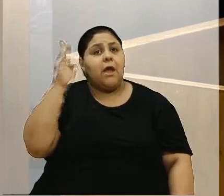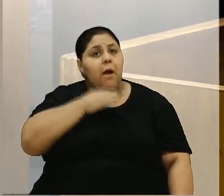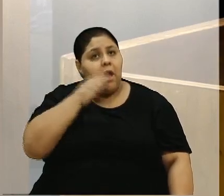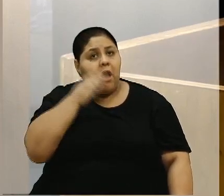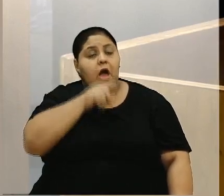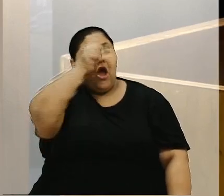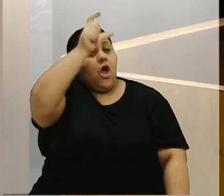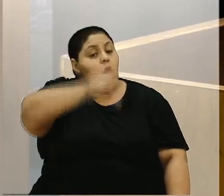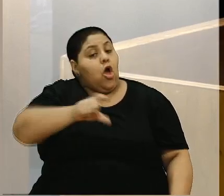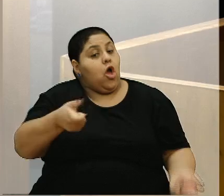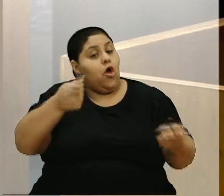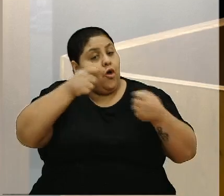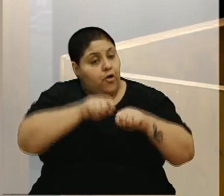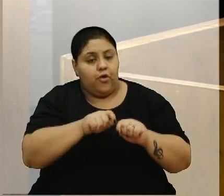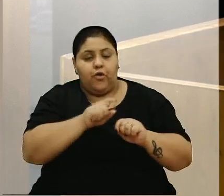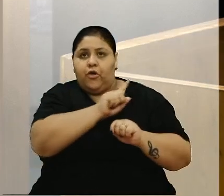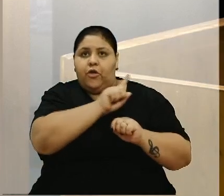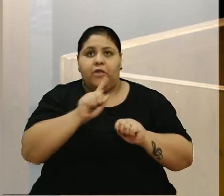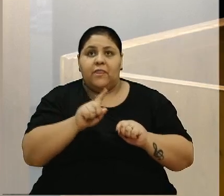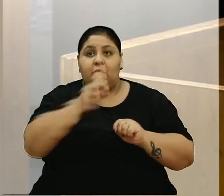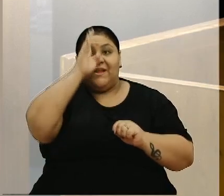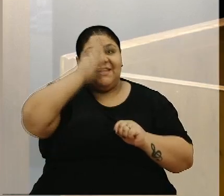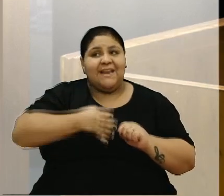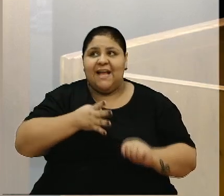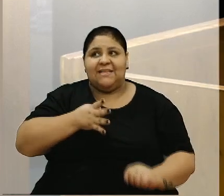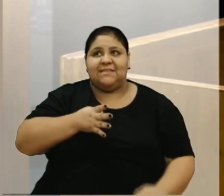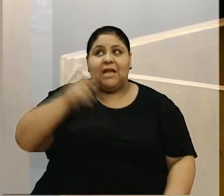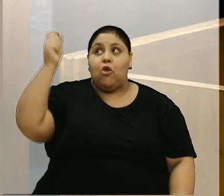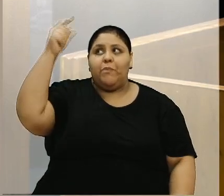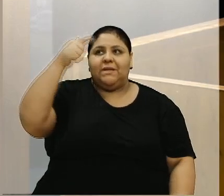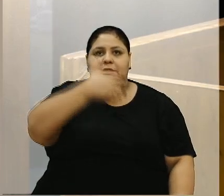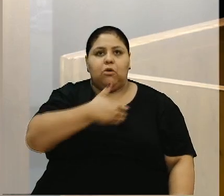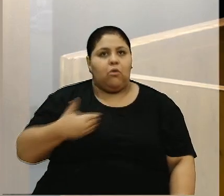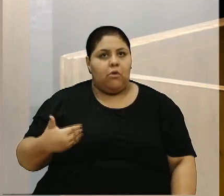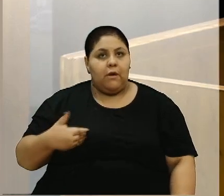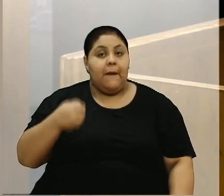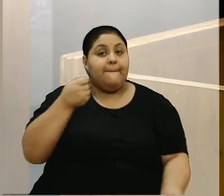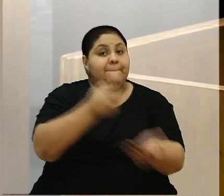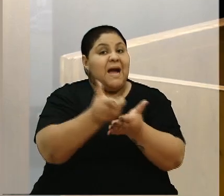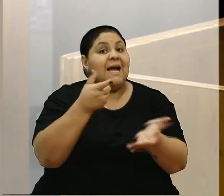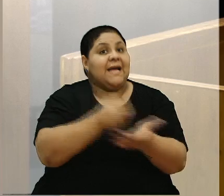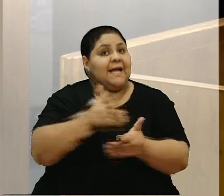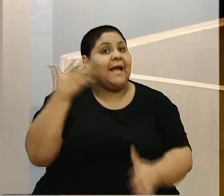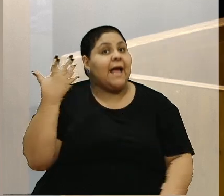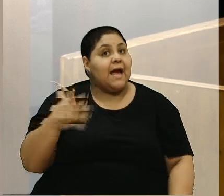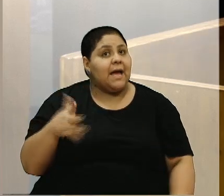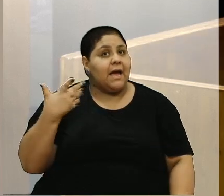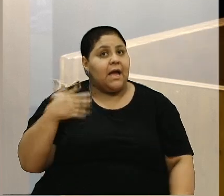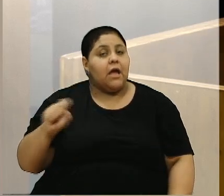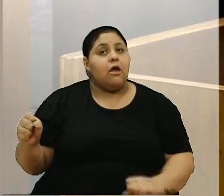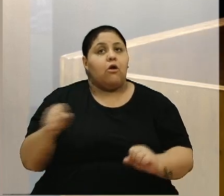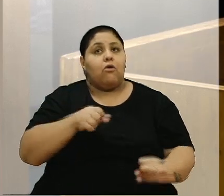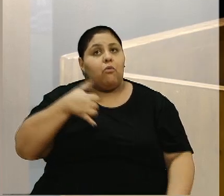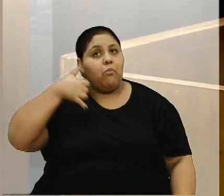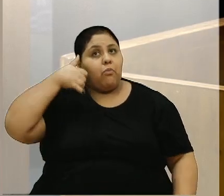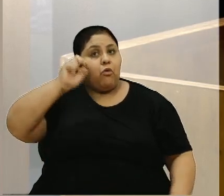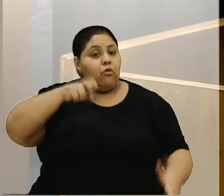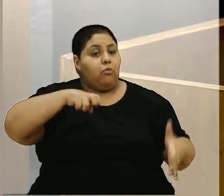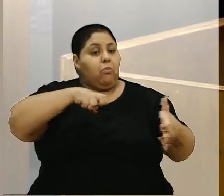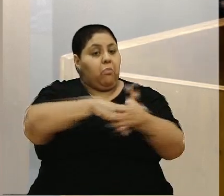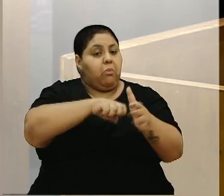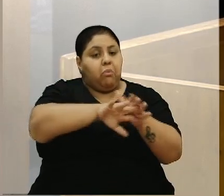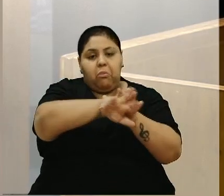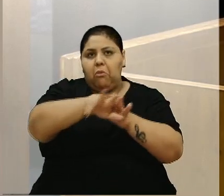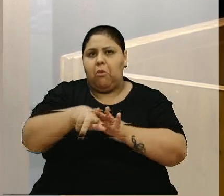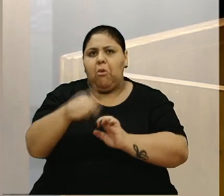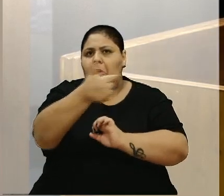as pessoas precisam, não é de graça a iluminação pública, é paga, é cara e pode evitar assalto, acidente,